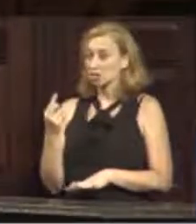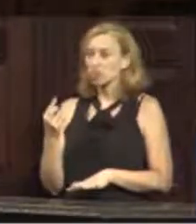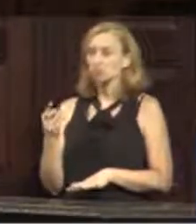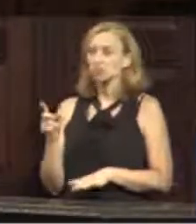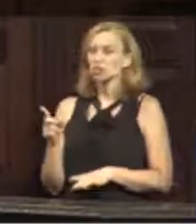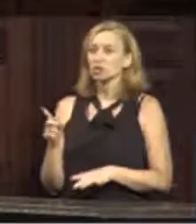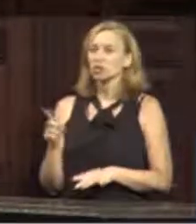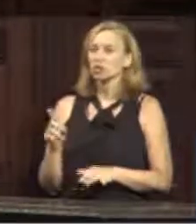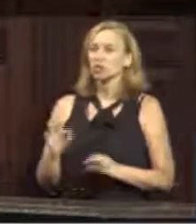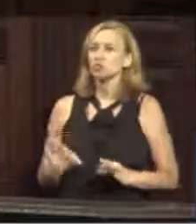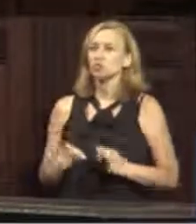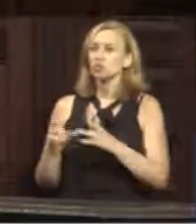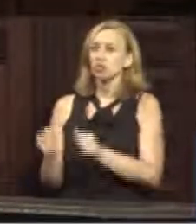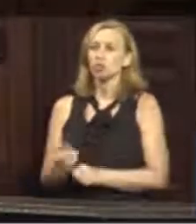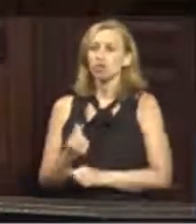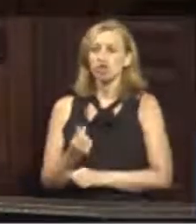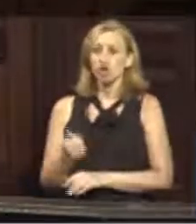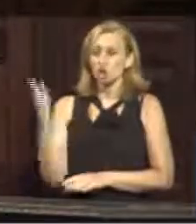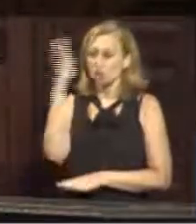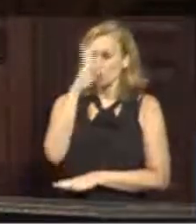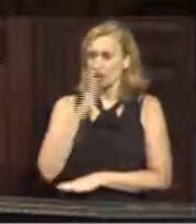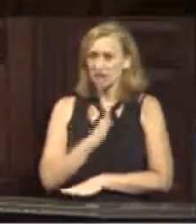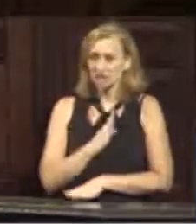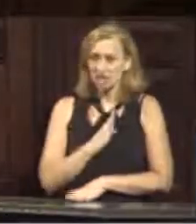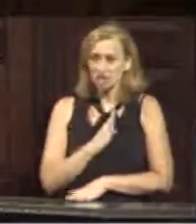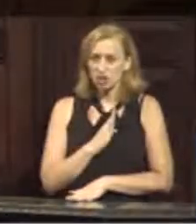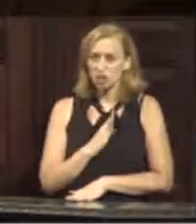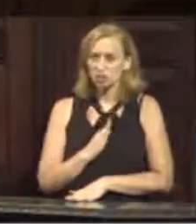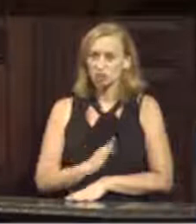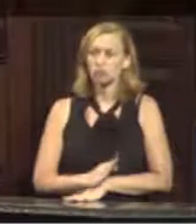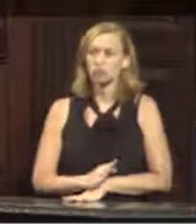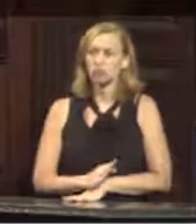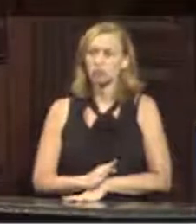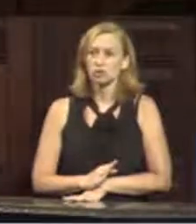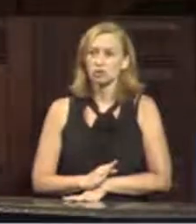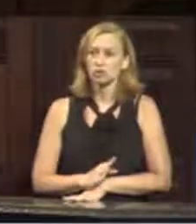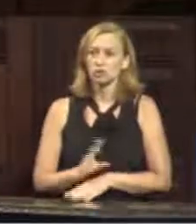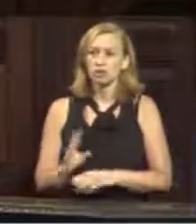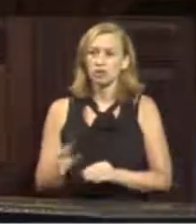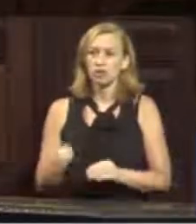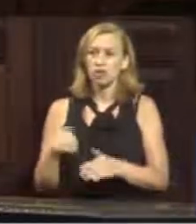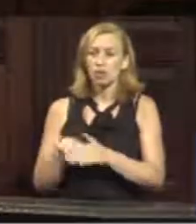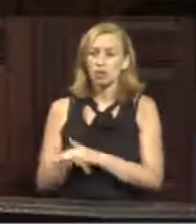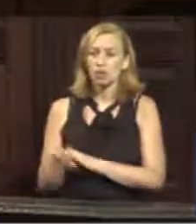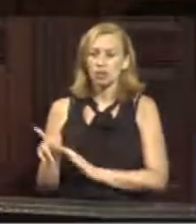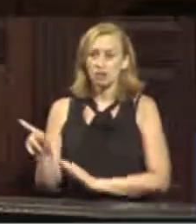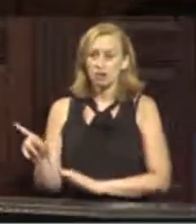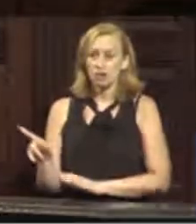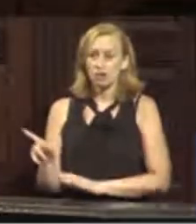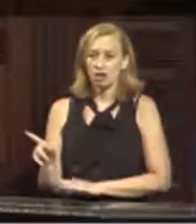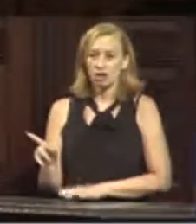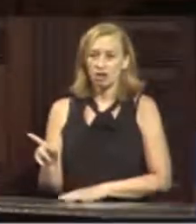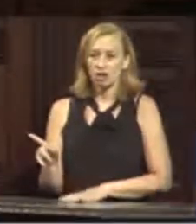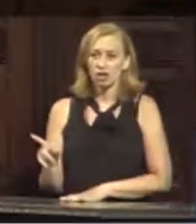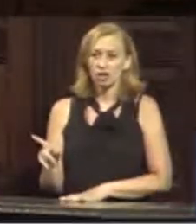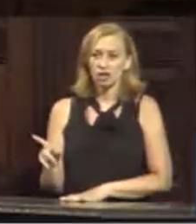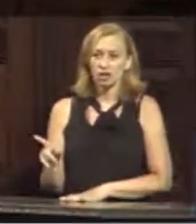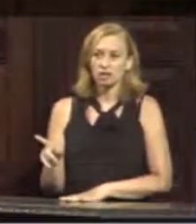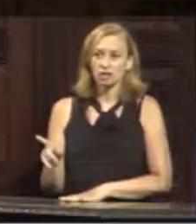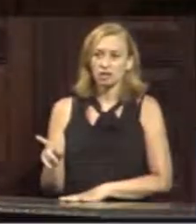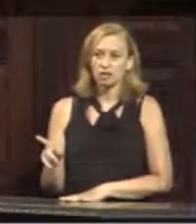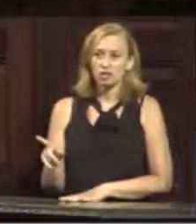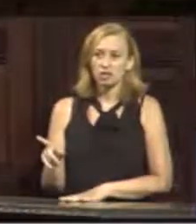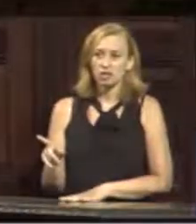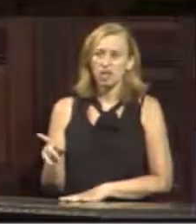bens no Brasil, em termos de ICMS, é tributado na origem. Com isso, em conta que fiz